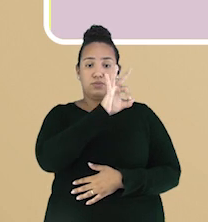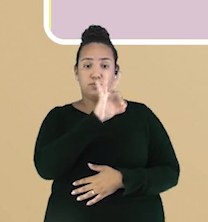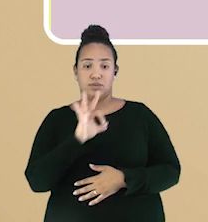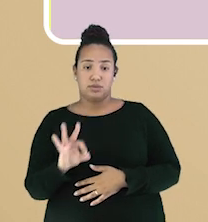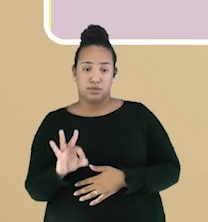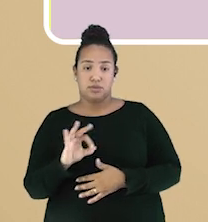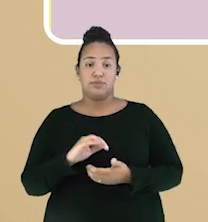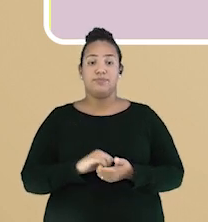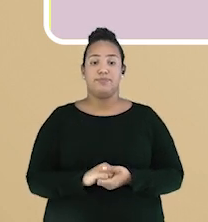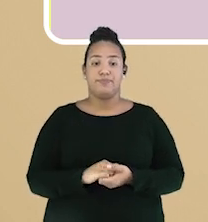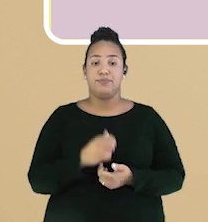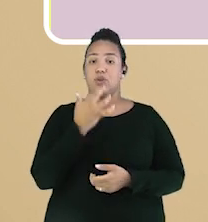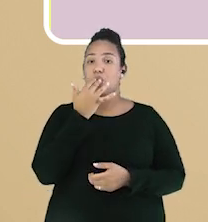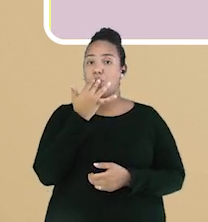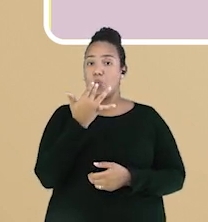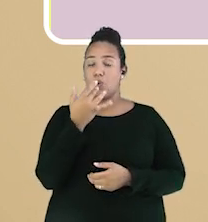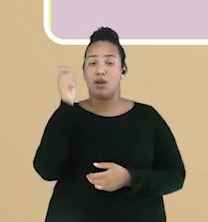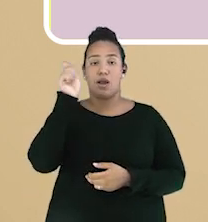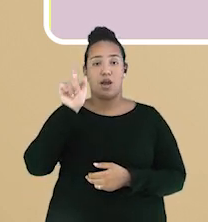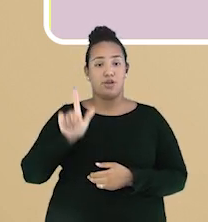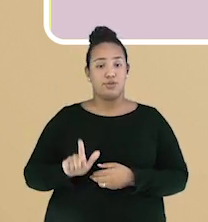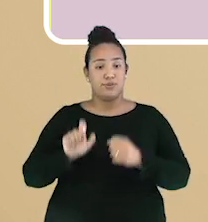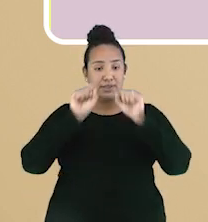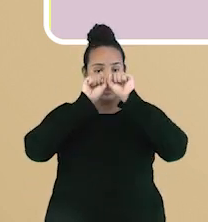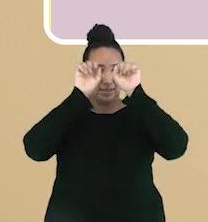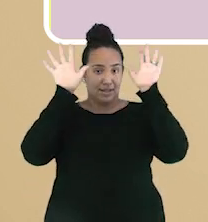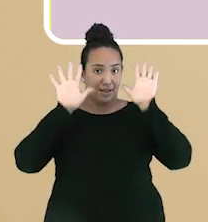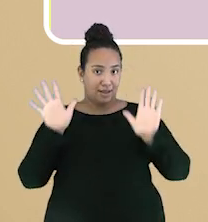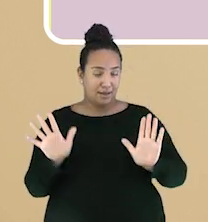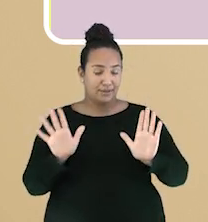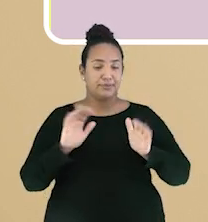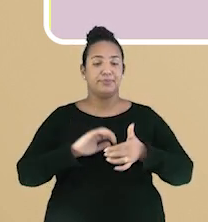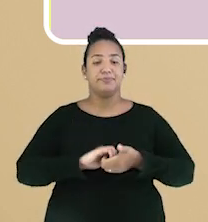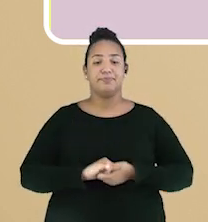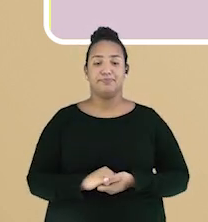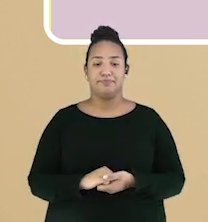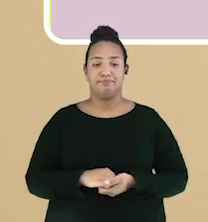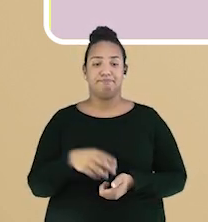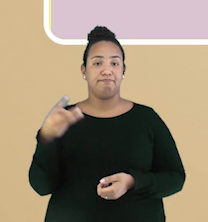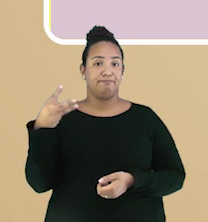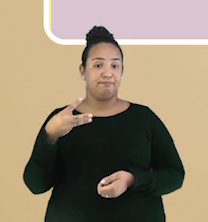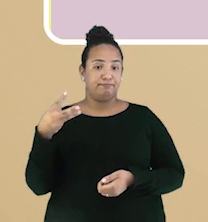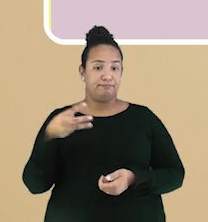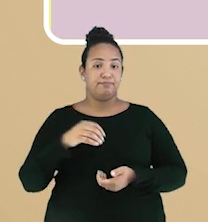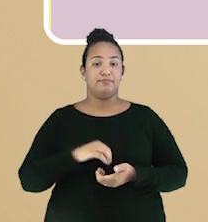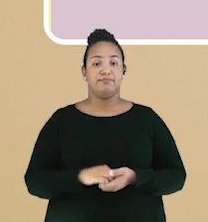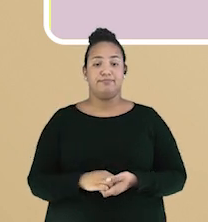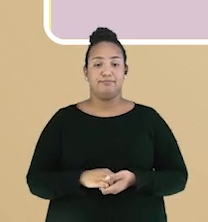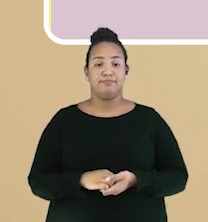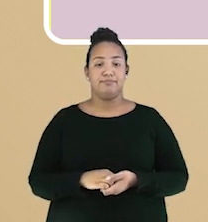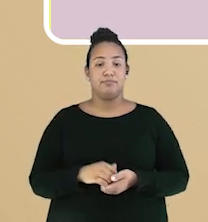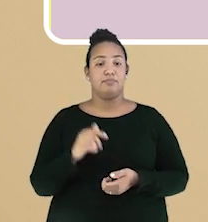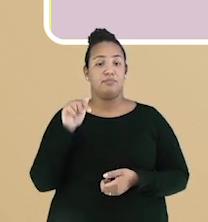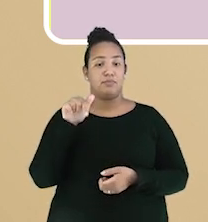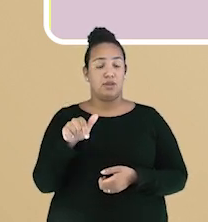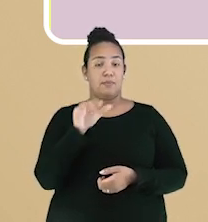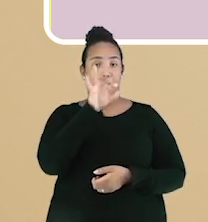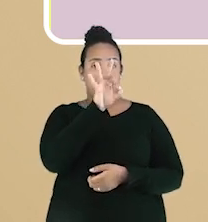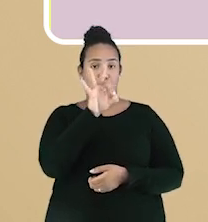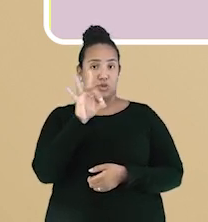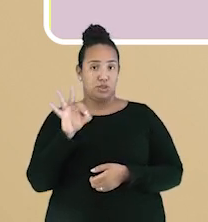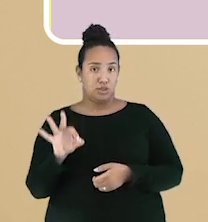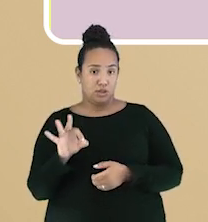cor do azul claro dentro do gráfico. 3. A taxa percentual, ou